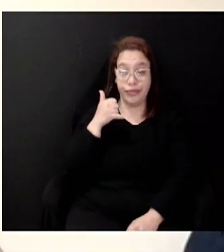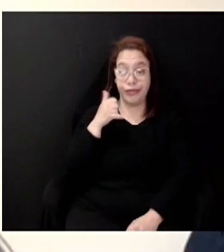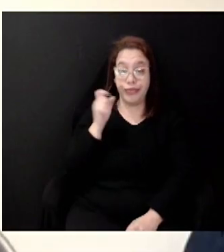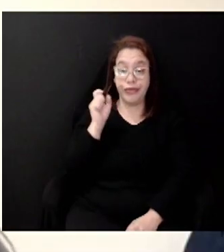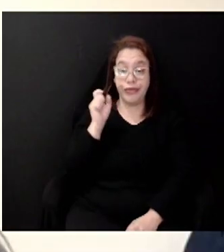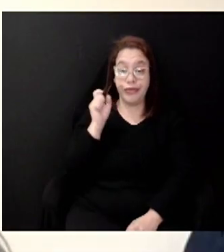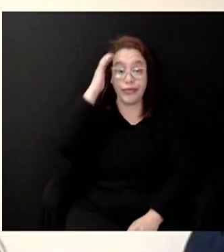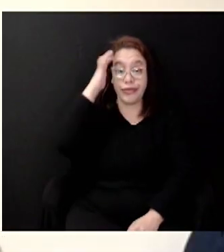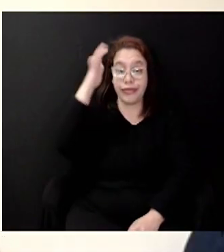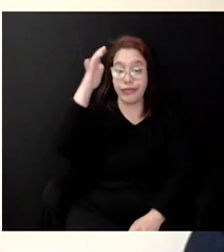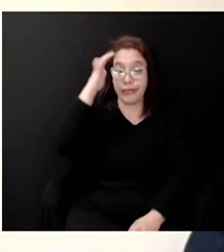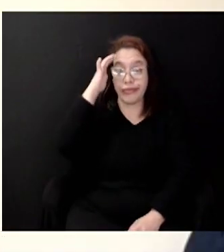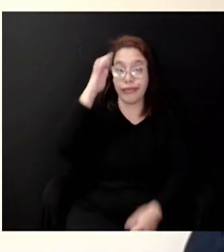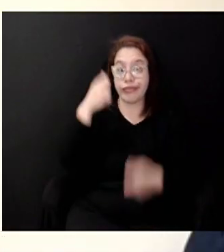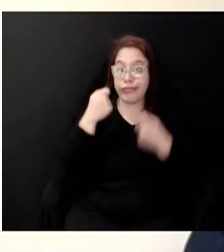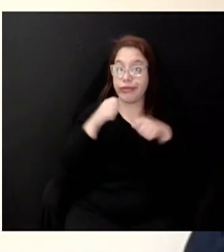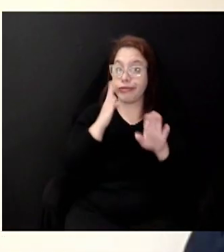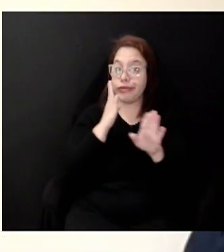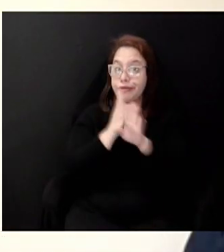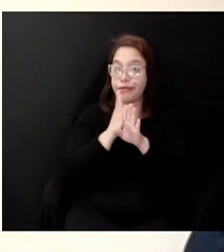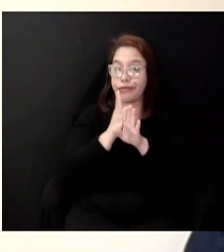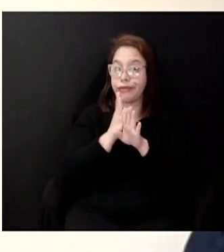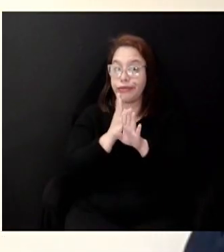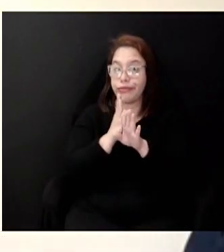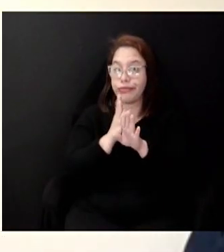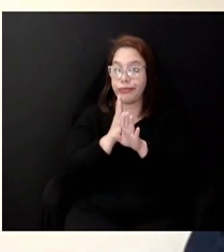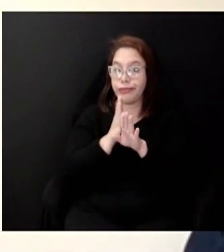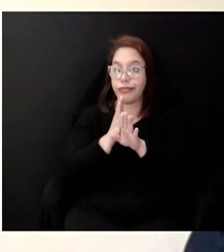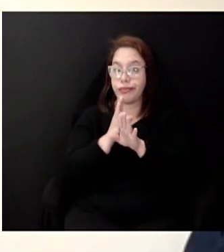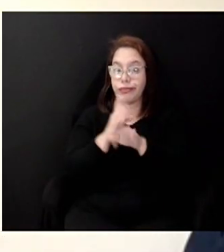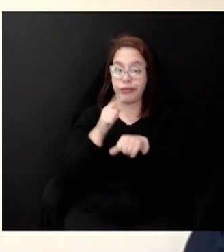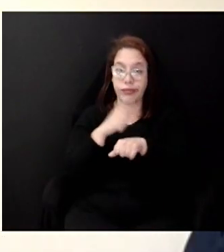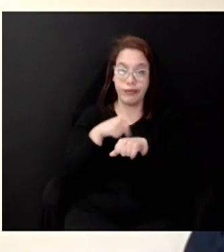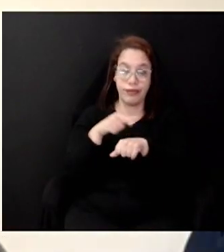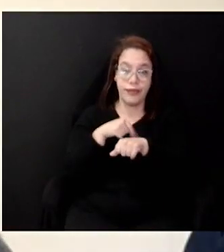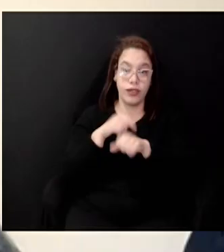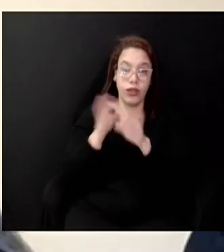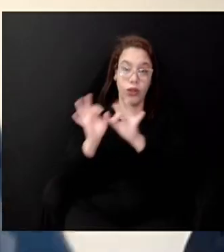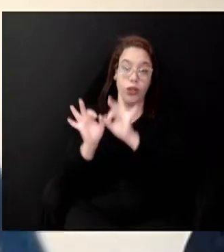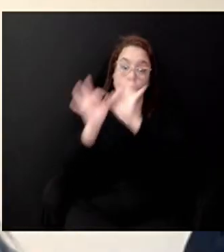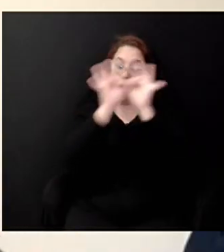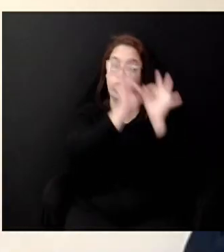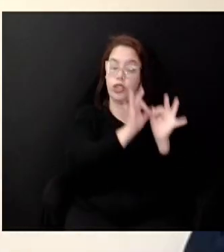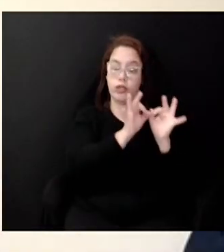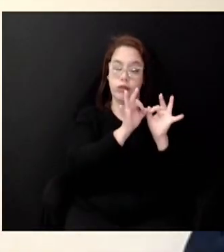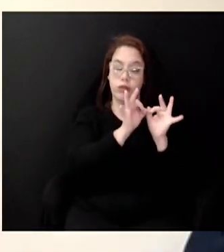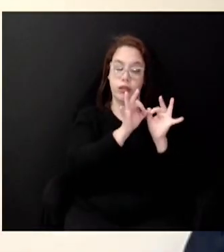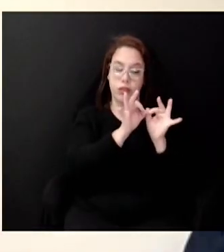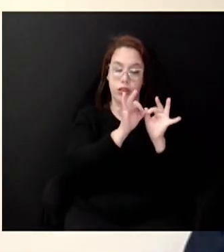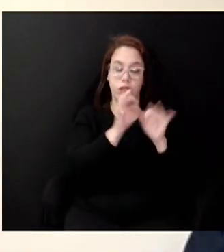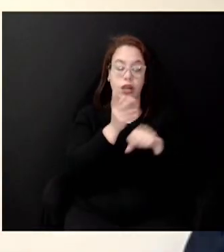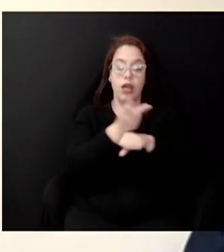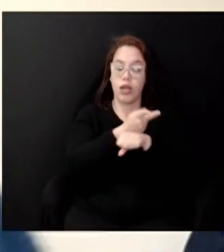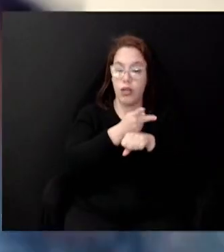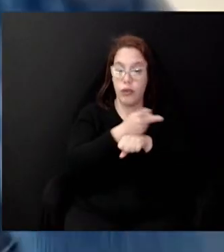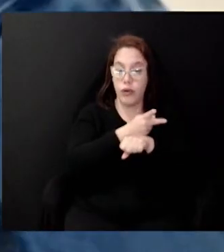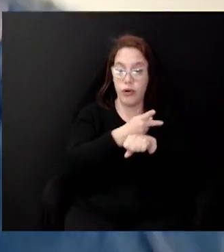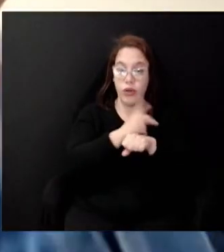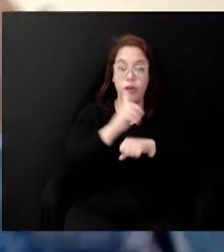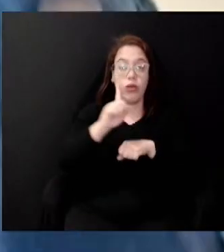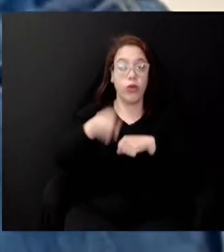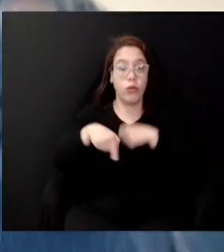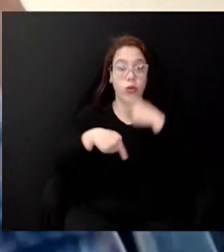gente precisa encontrar outros recursos para ocupar o nosso tempo, né? A nossa rotina. E essa busca por essas outras atividades